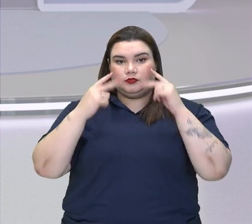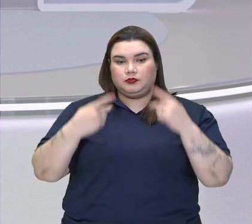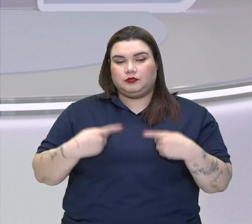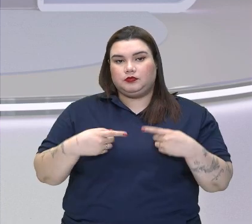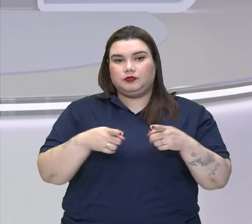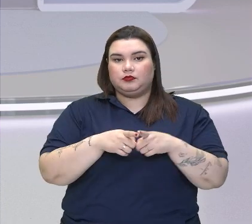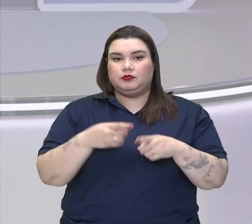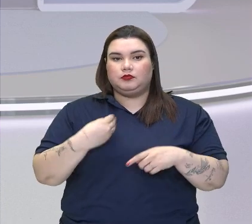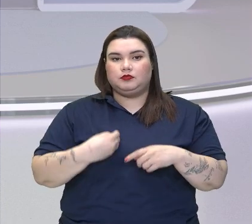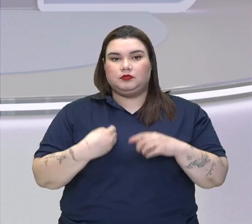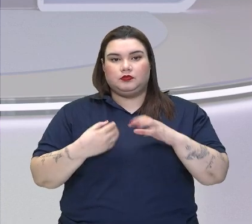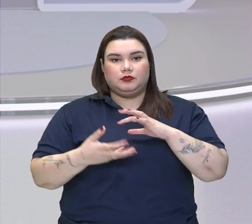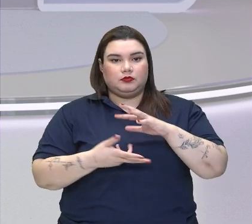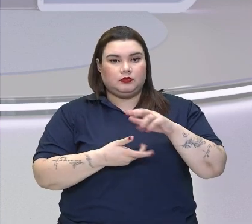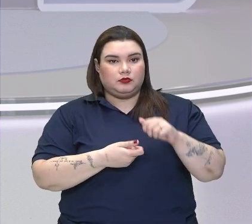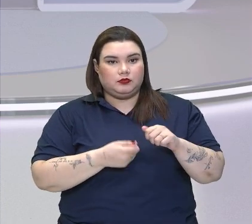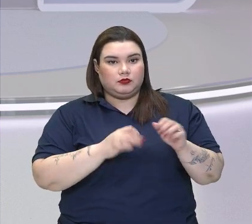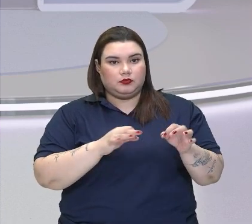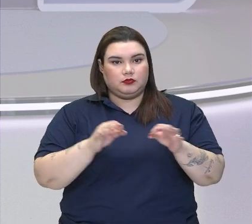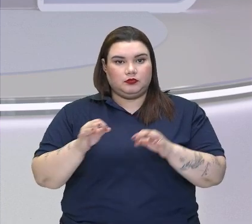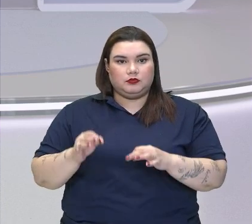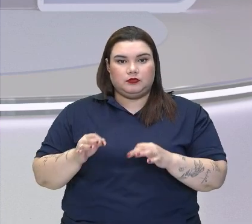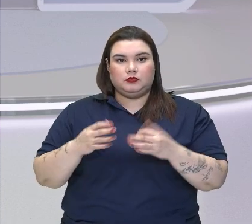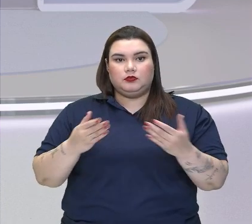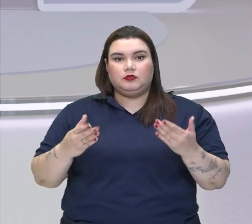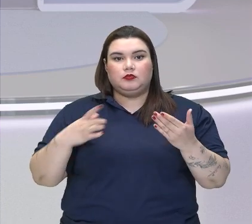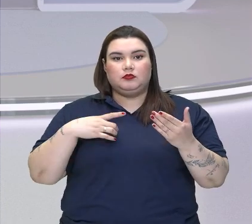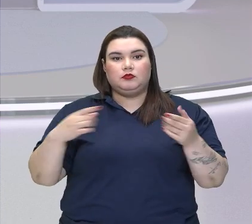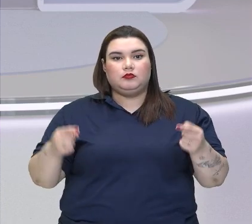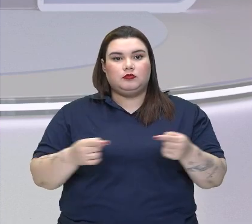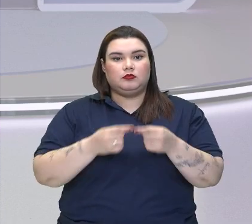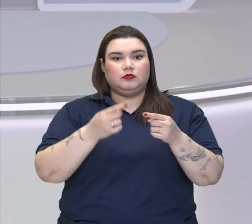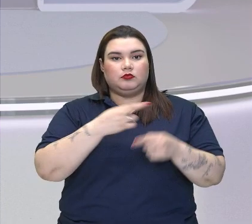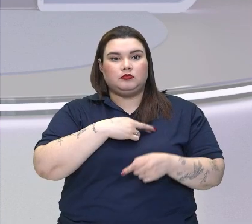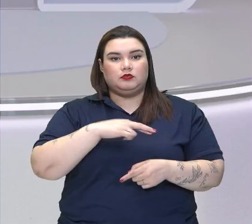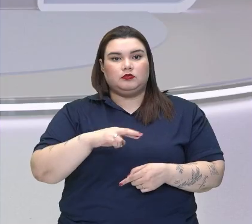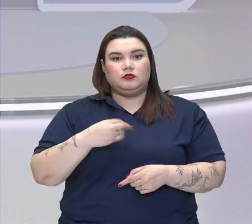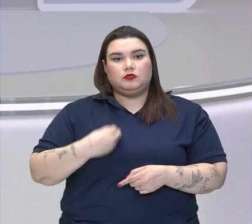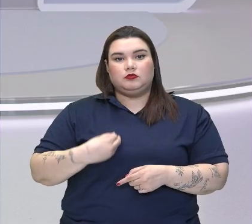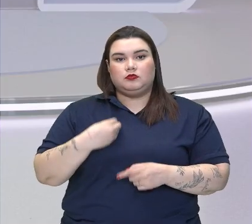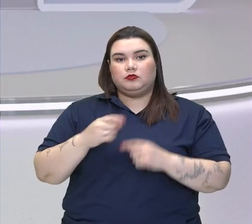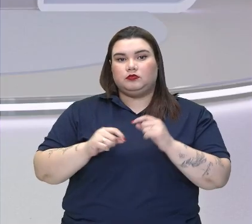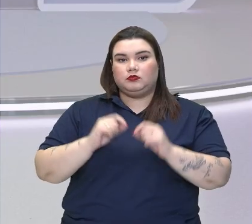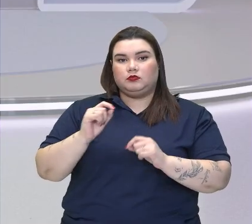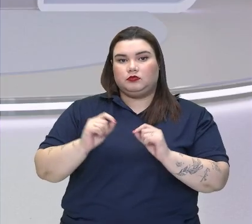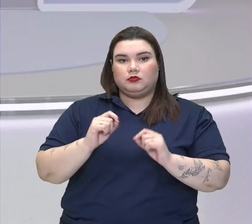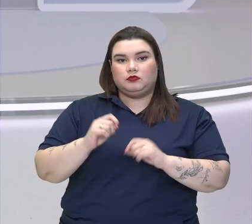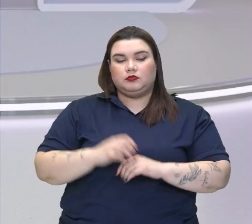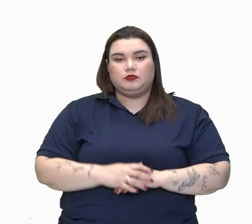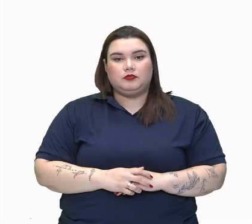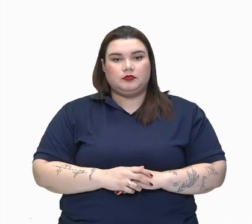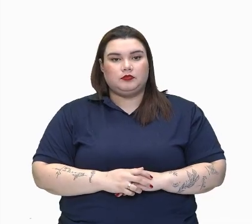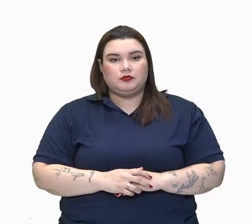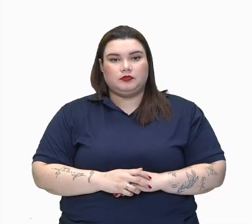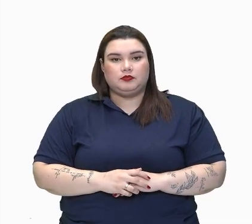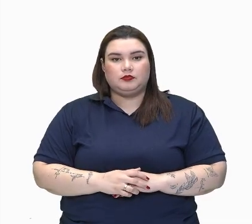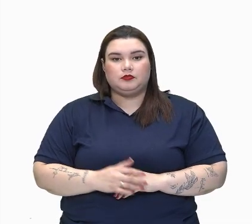planeta. E aqui mais para a nossa realidade brasileira, que nós temos de deuses criadores? Vamos dar uma